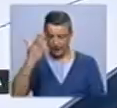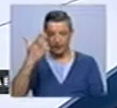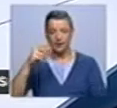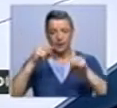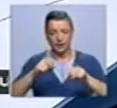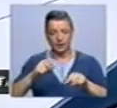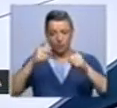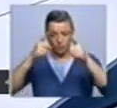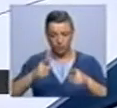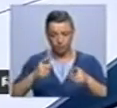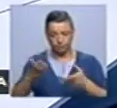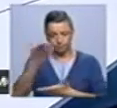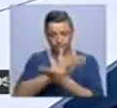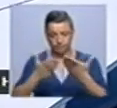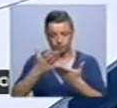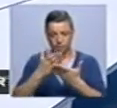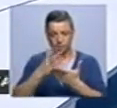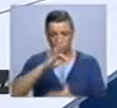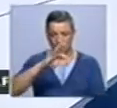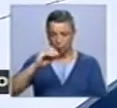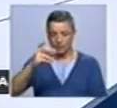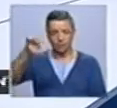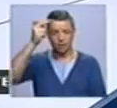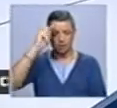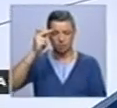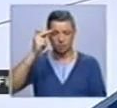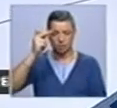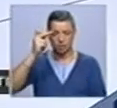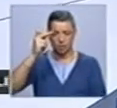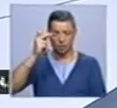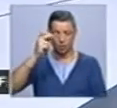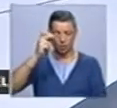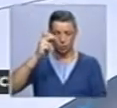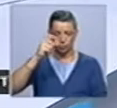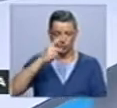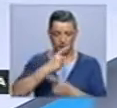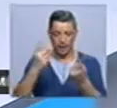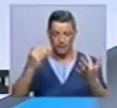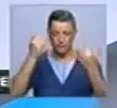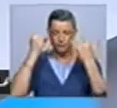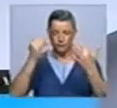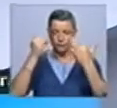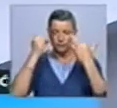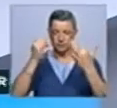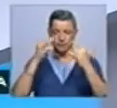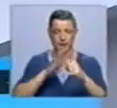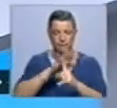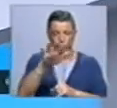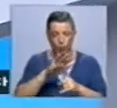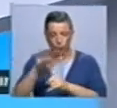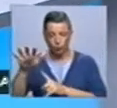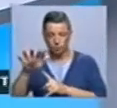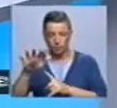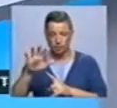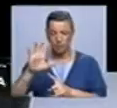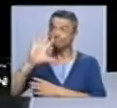começamos com uma relação que estava na gaveta há 40 anos sobre ondas solares e também com informações sobre as influências no clima